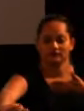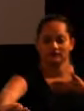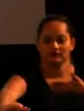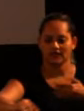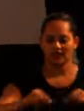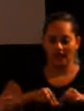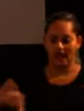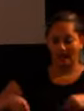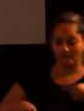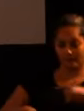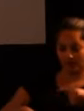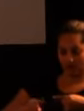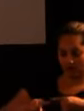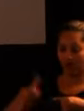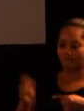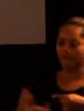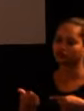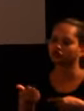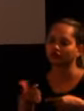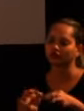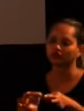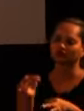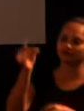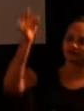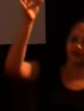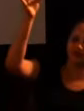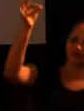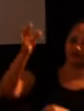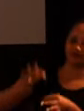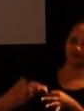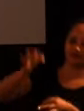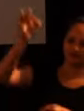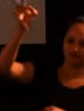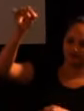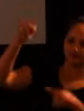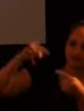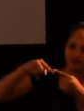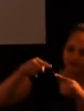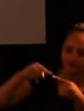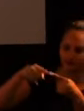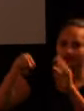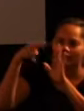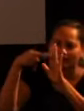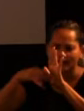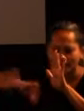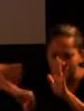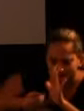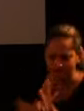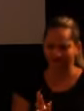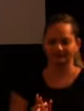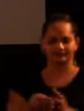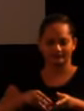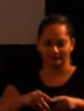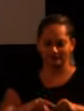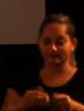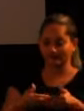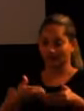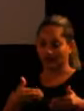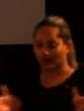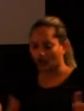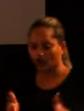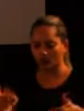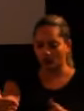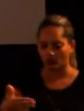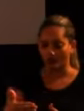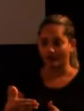causaria problema na sombra. Claro que para ele chegar a 12, ele ainda tem que entender coeficiente de aproveitamento, recuo frontal,